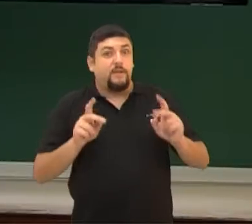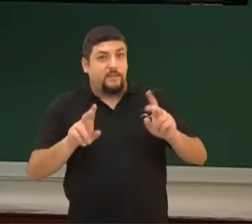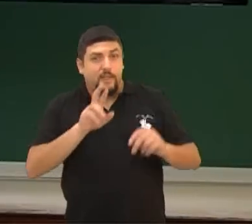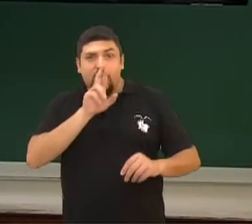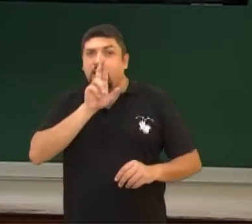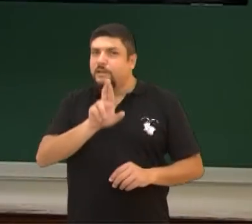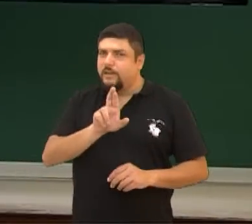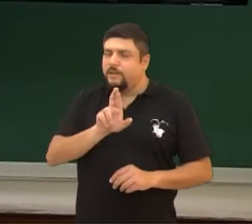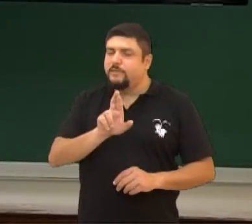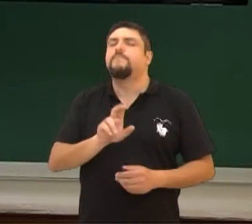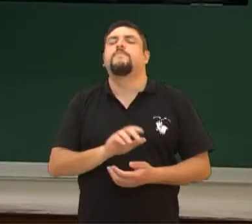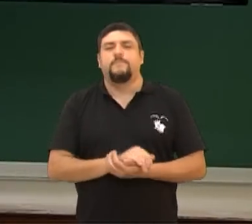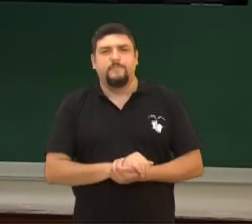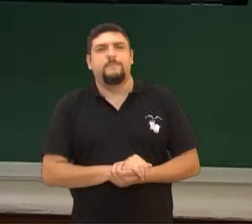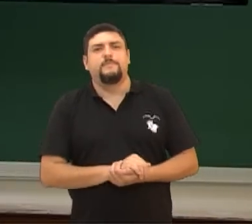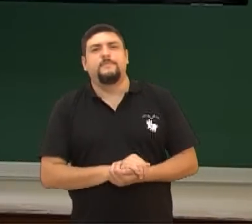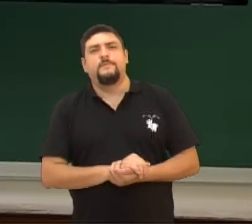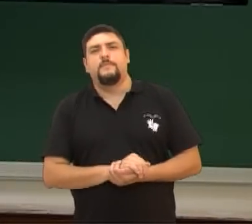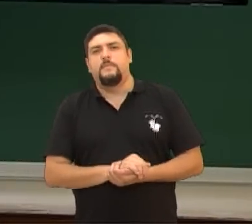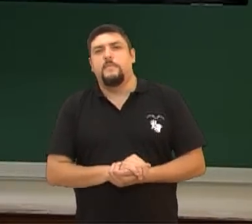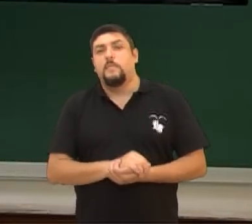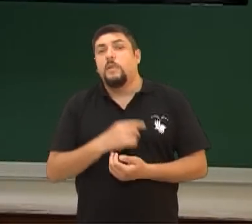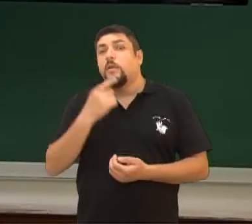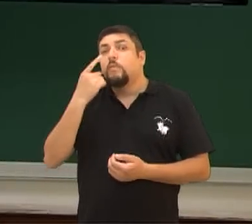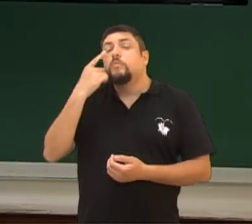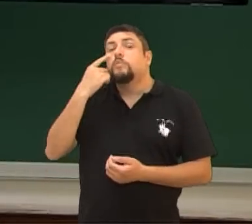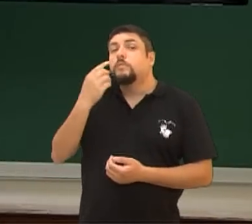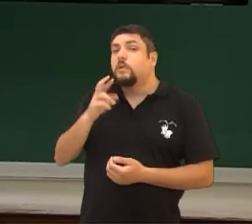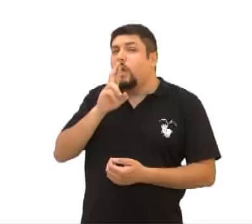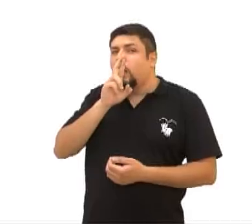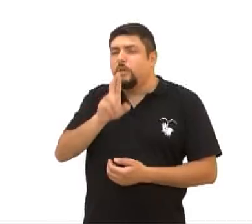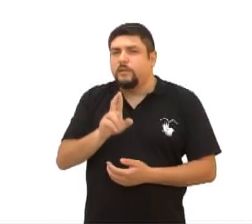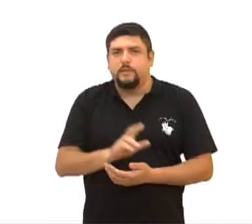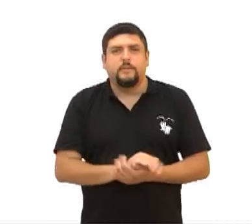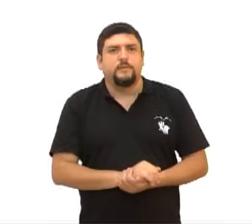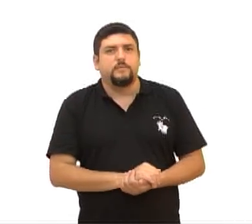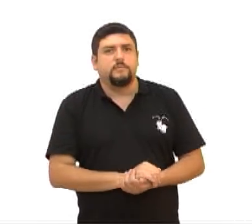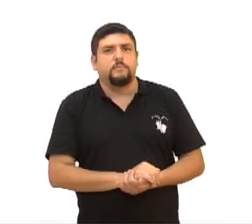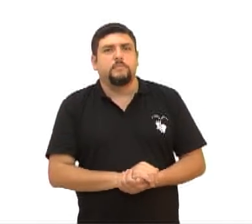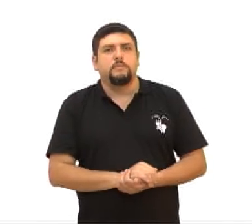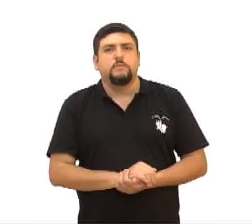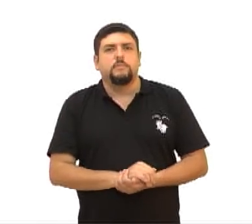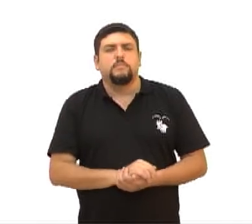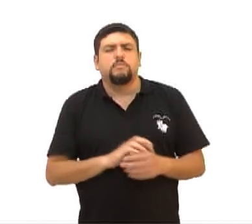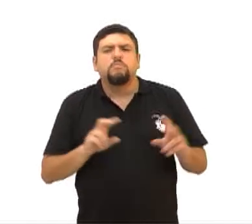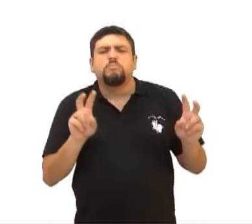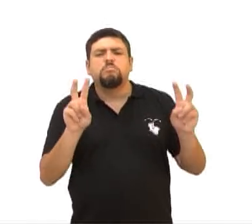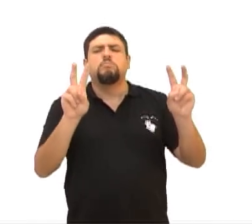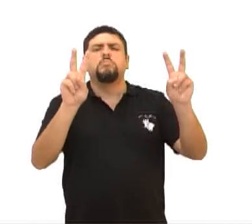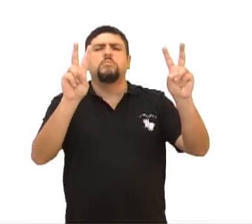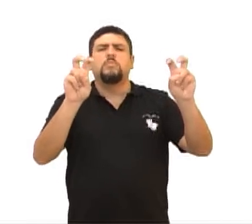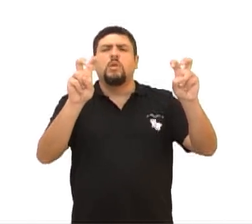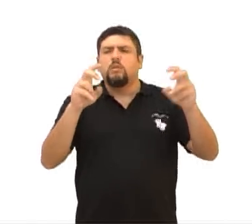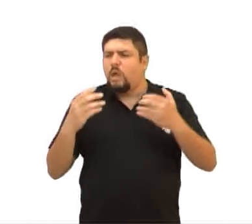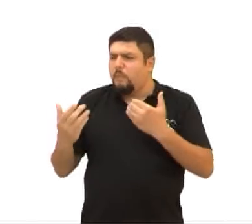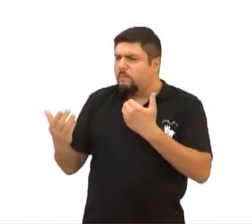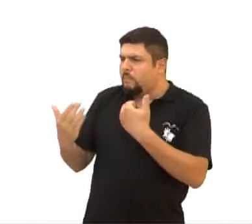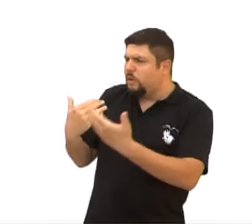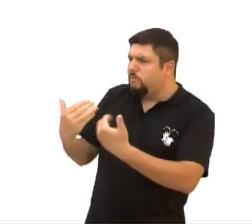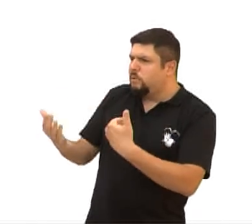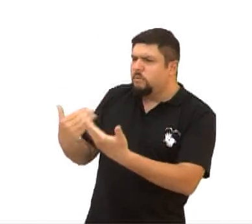Resolveu? Agora sim, né? Vamos ver a resposta disso? Que assunto é tratado na entrevista?